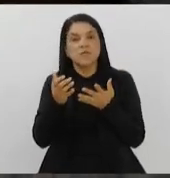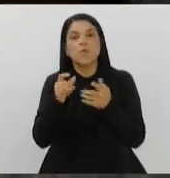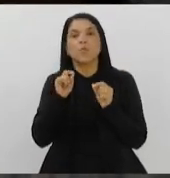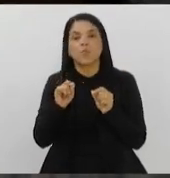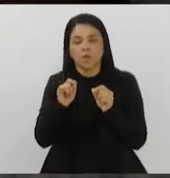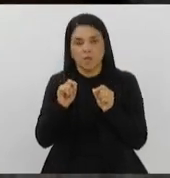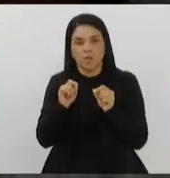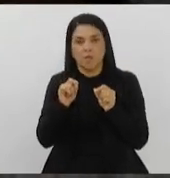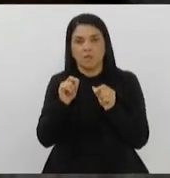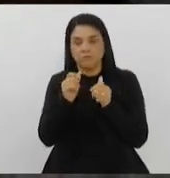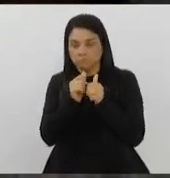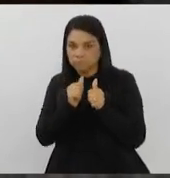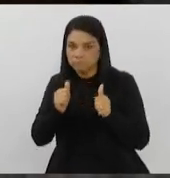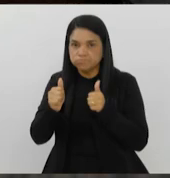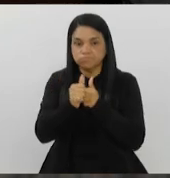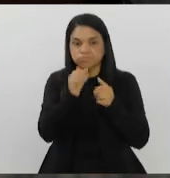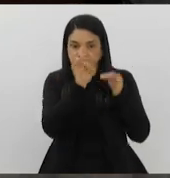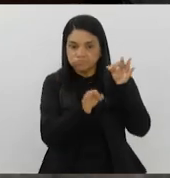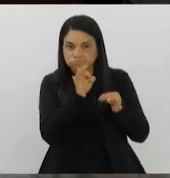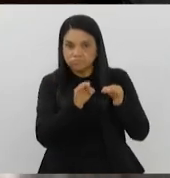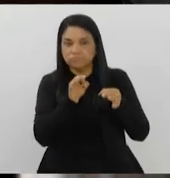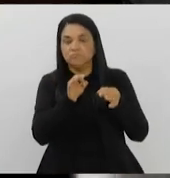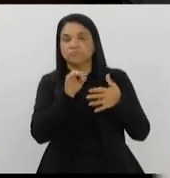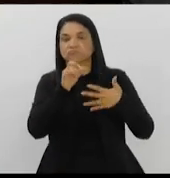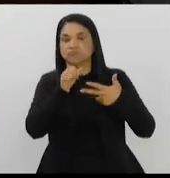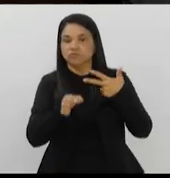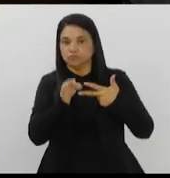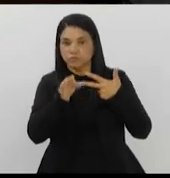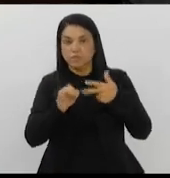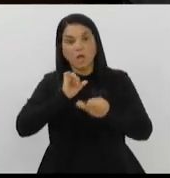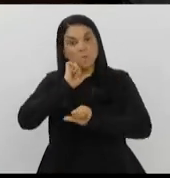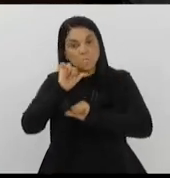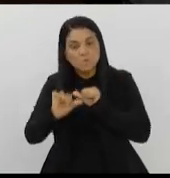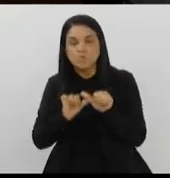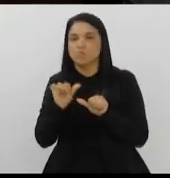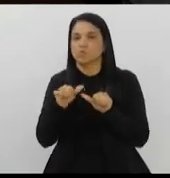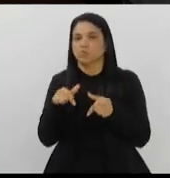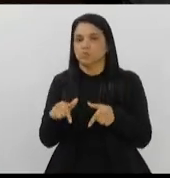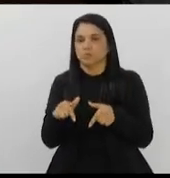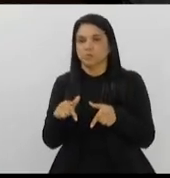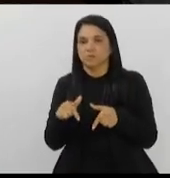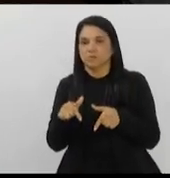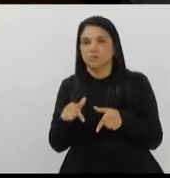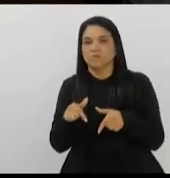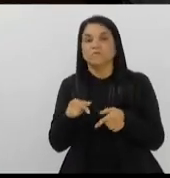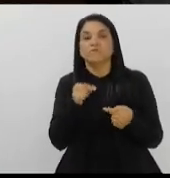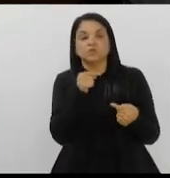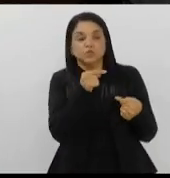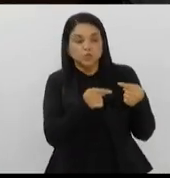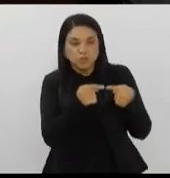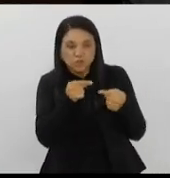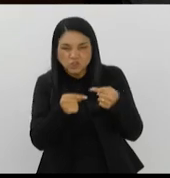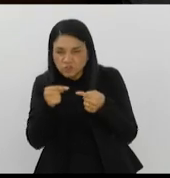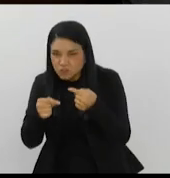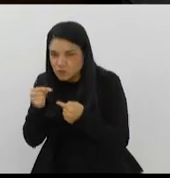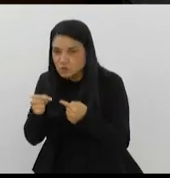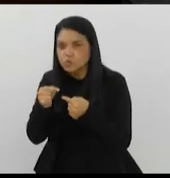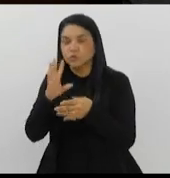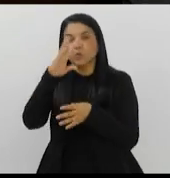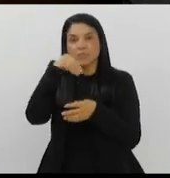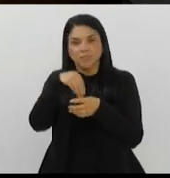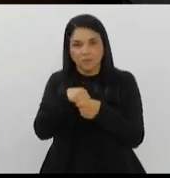o posicionamento do Judiciário acabe mudando. Esse é um grande passo, foi discutido a exaustão na